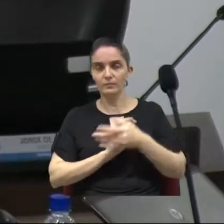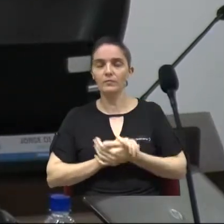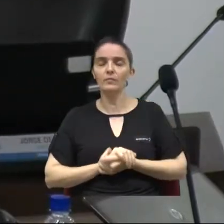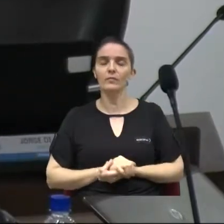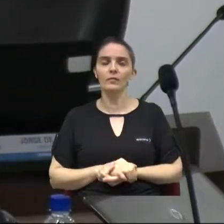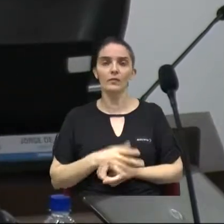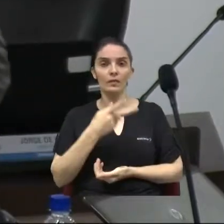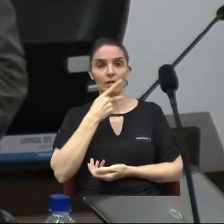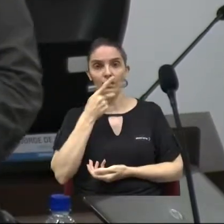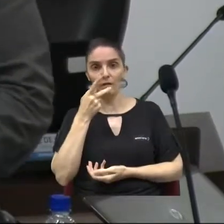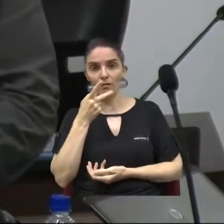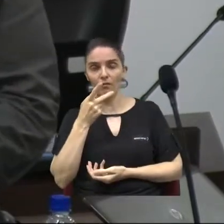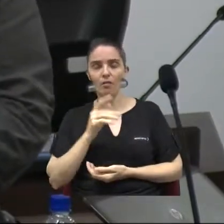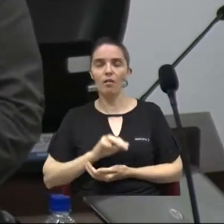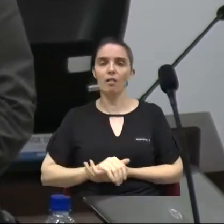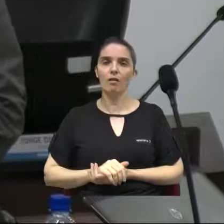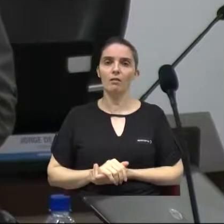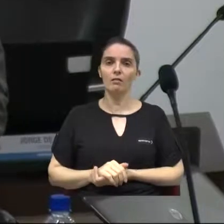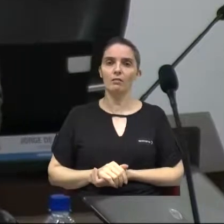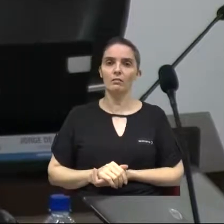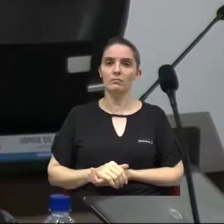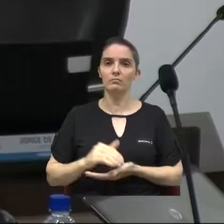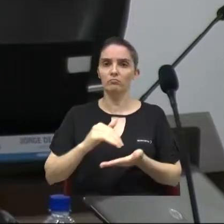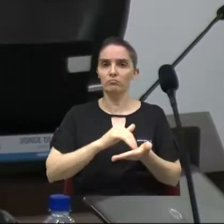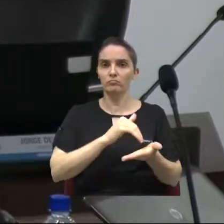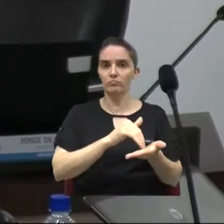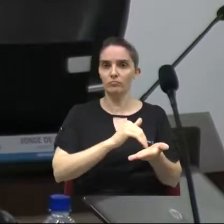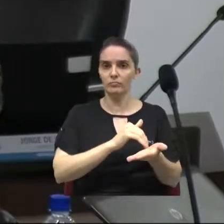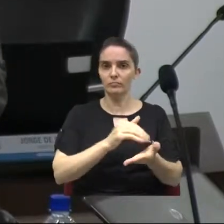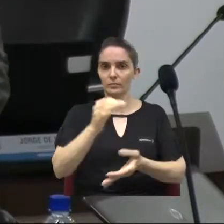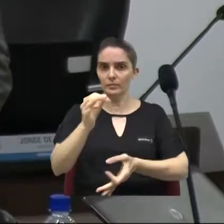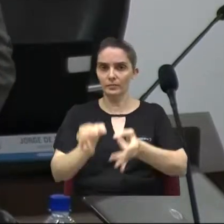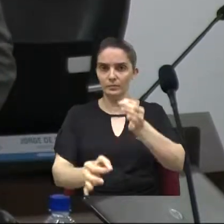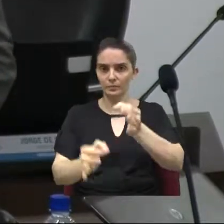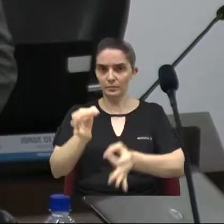do Dr. Daniel de Campos, secretário jurídico, está na ata,